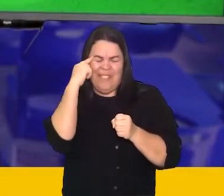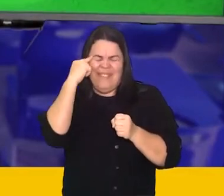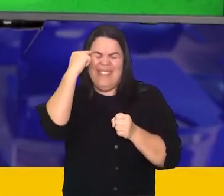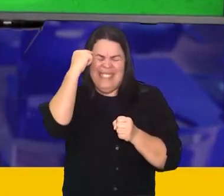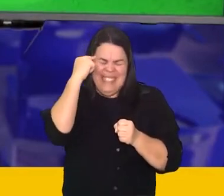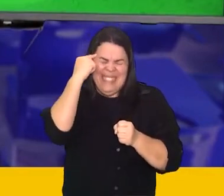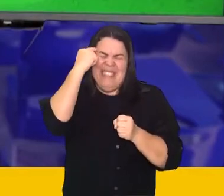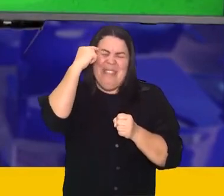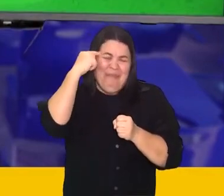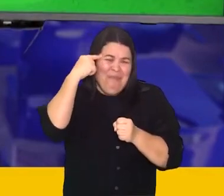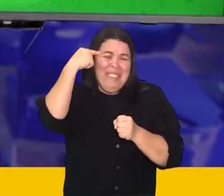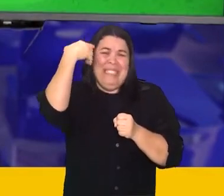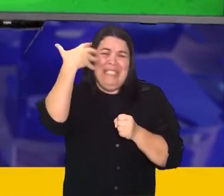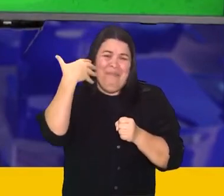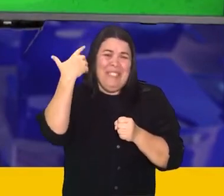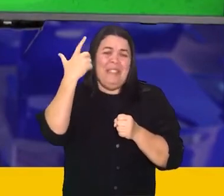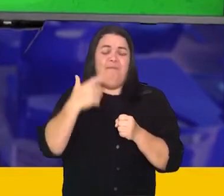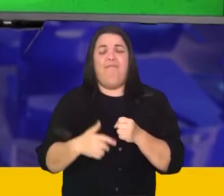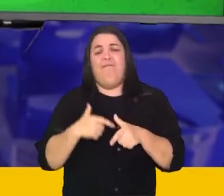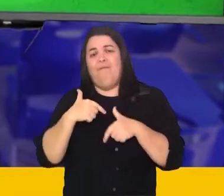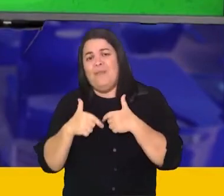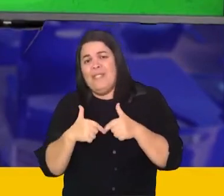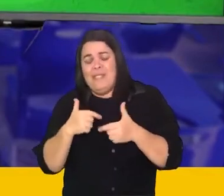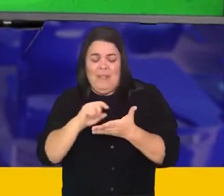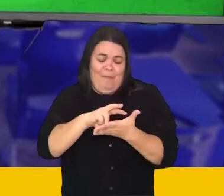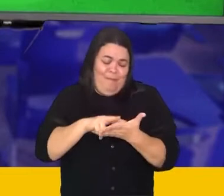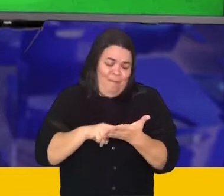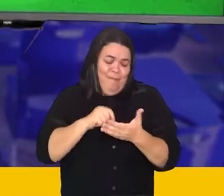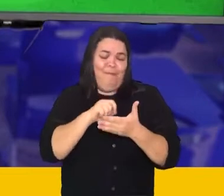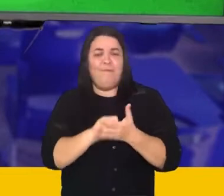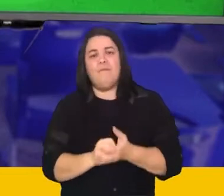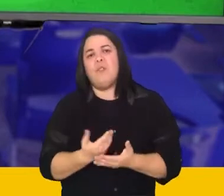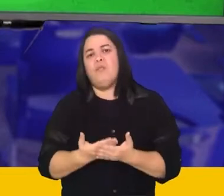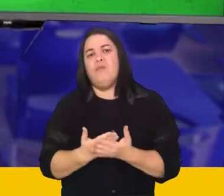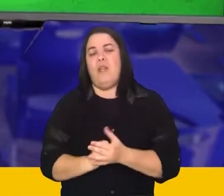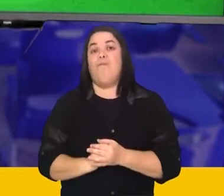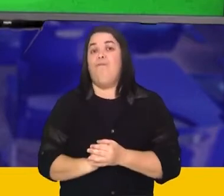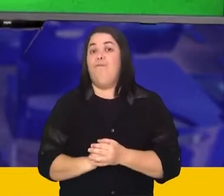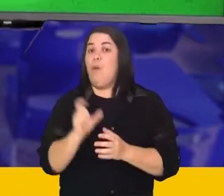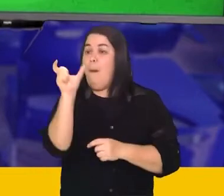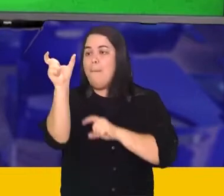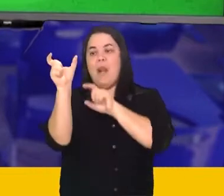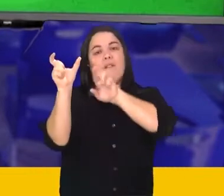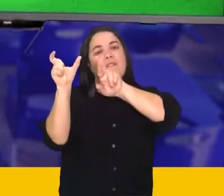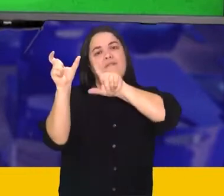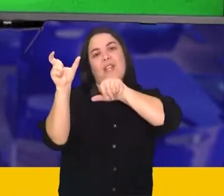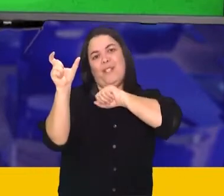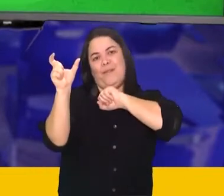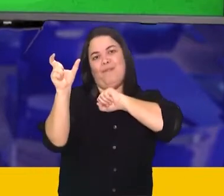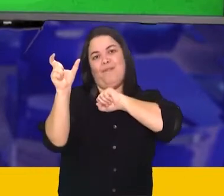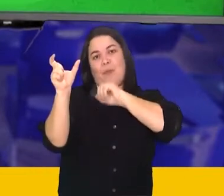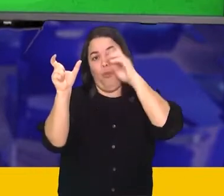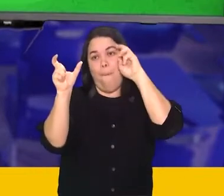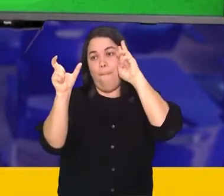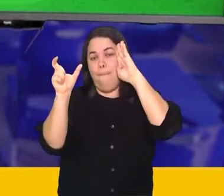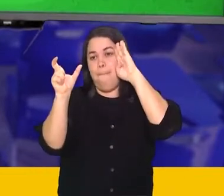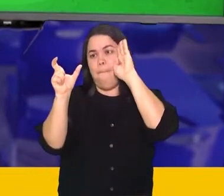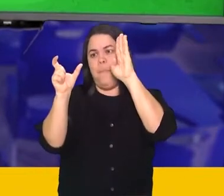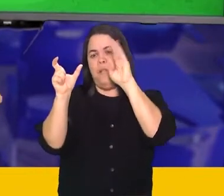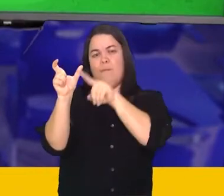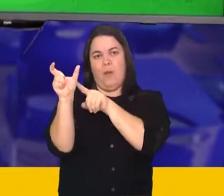as atividades, ok? Essa palavra foi usada no sentido diferente do primitivo, cabeça, parte do